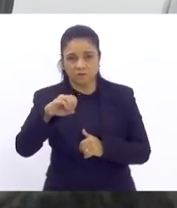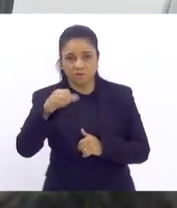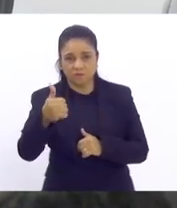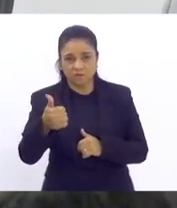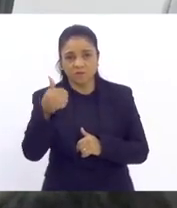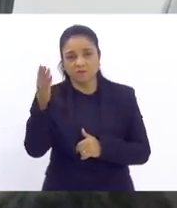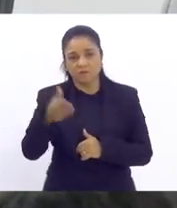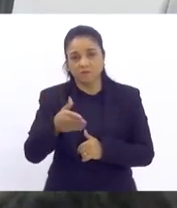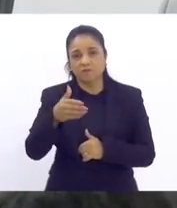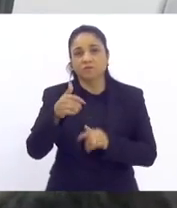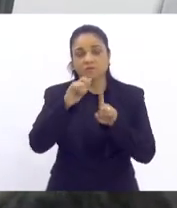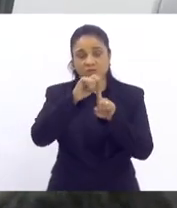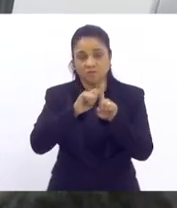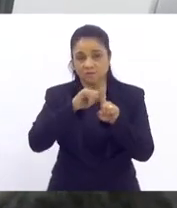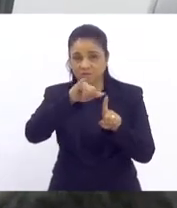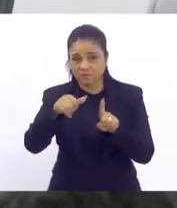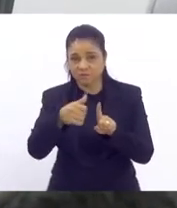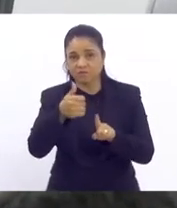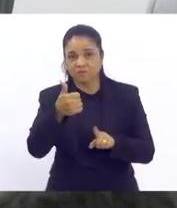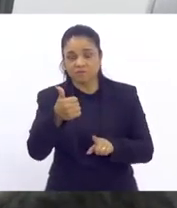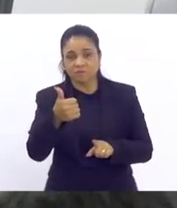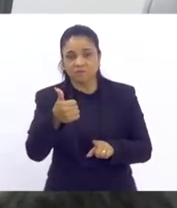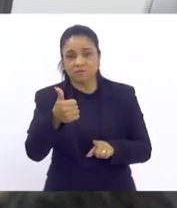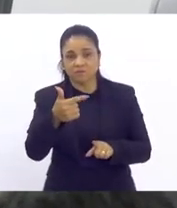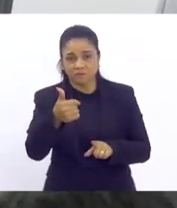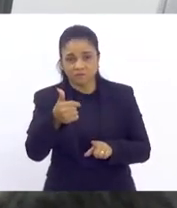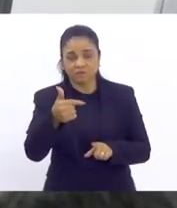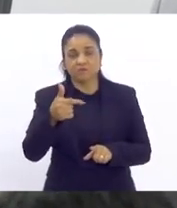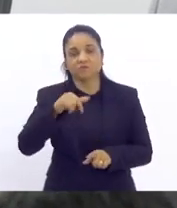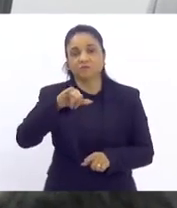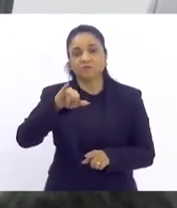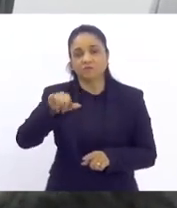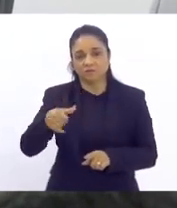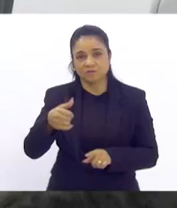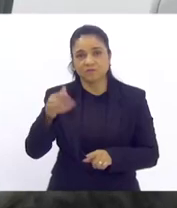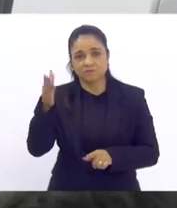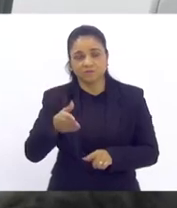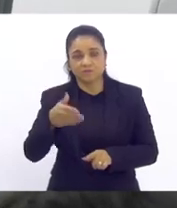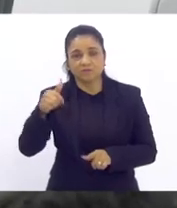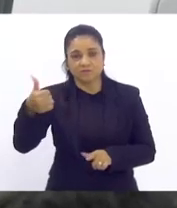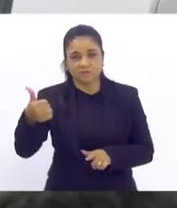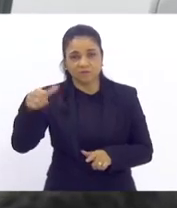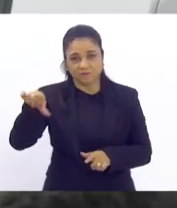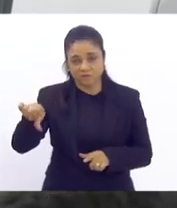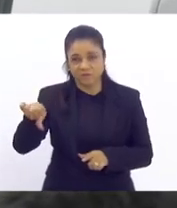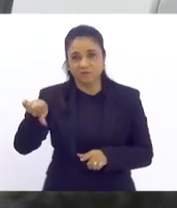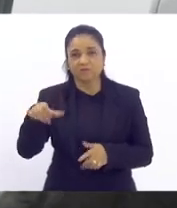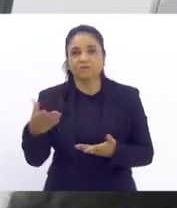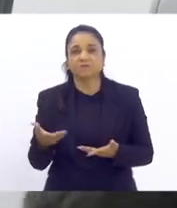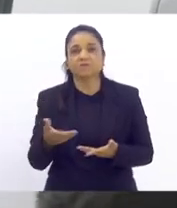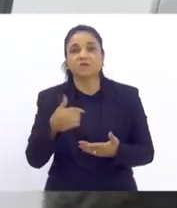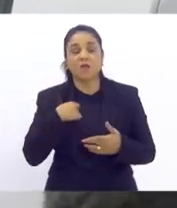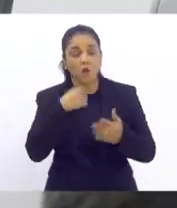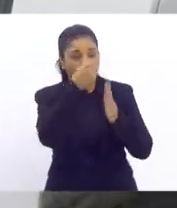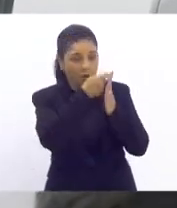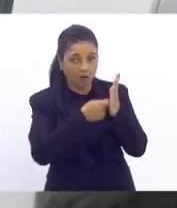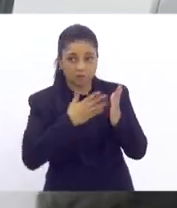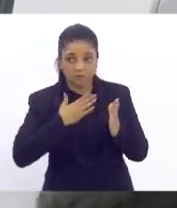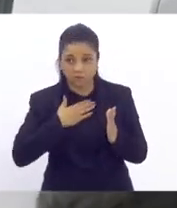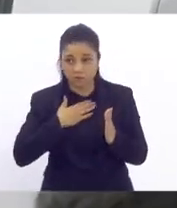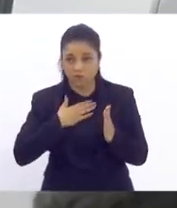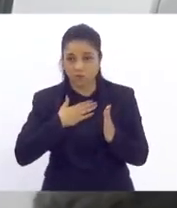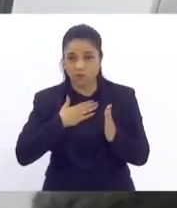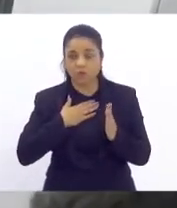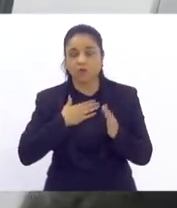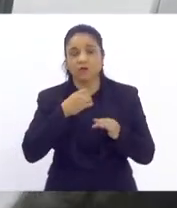12 de janeiro de 2009 na forma que dispõe eu sou eu sou o relator eu parecia